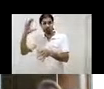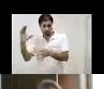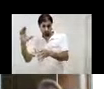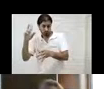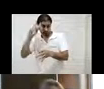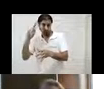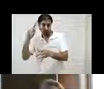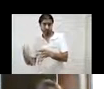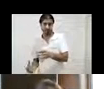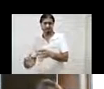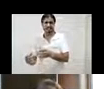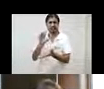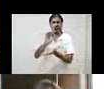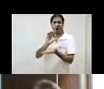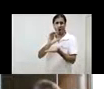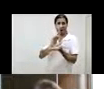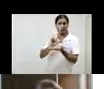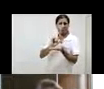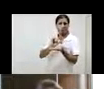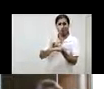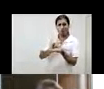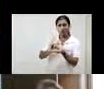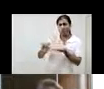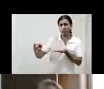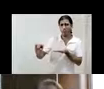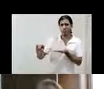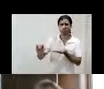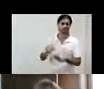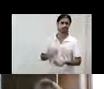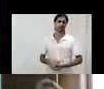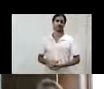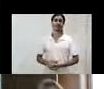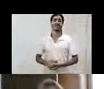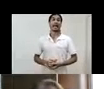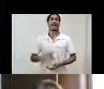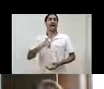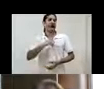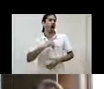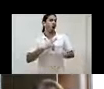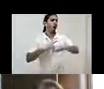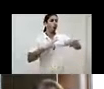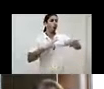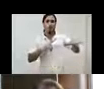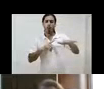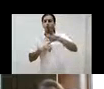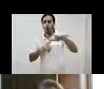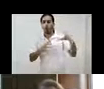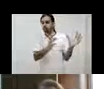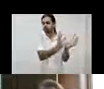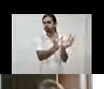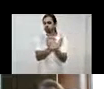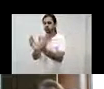têm muito mais legitimidade e têm um status diferenciado em relação às ciências humanas.